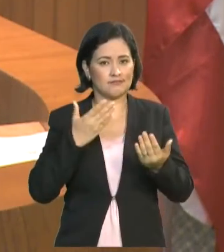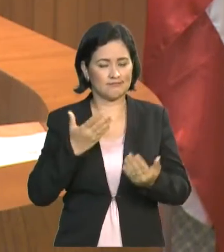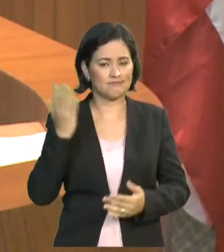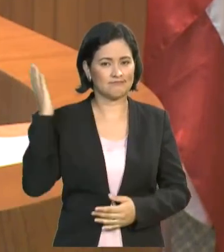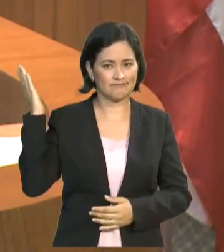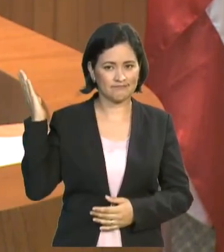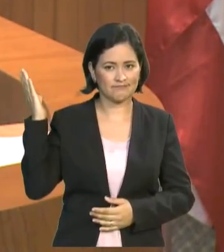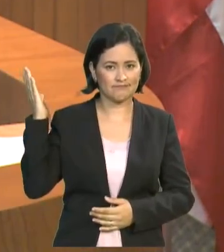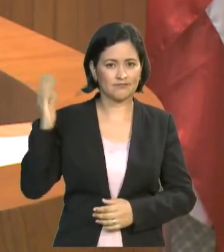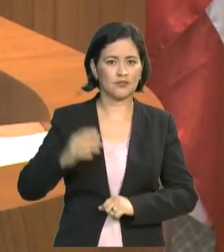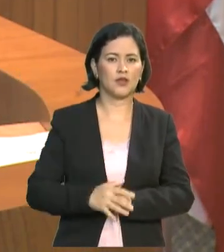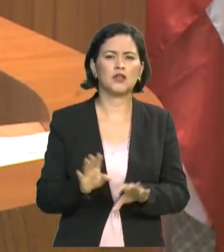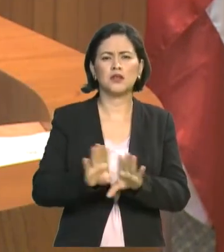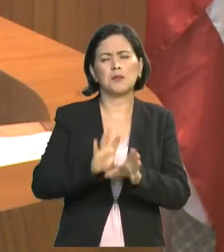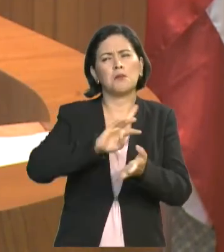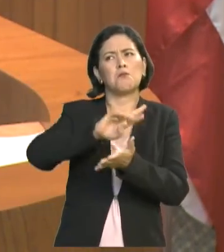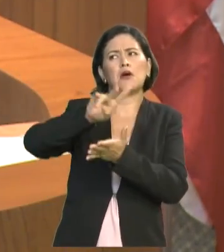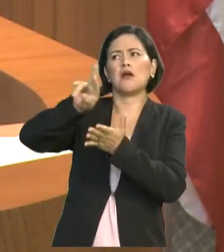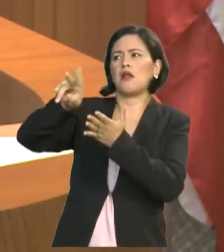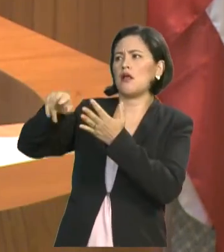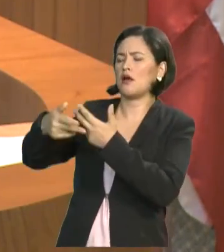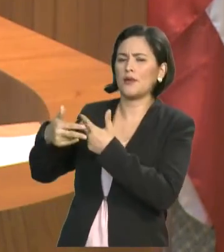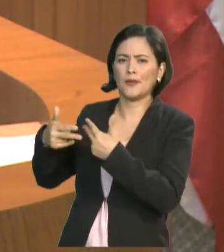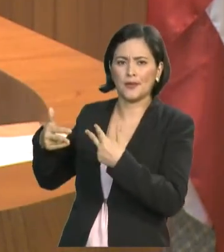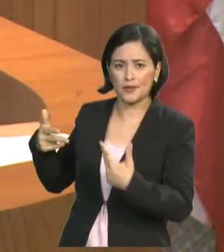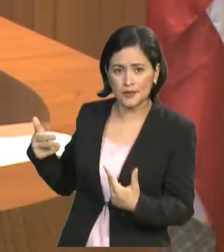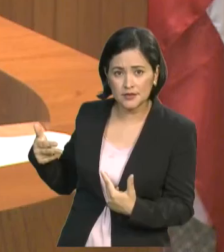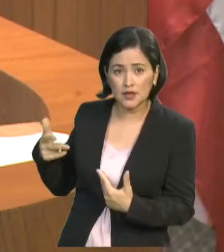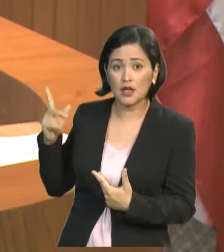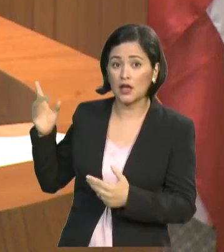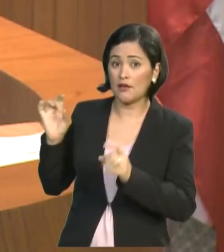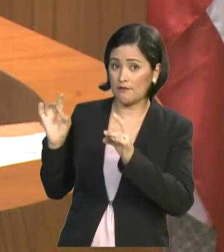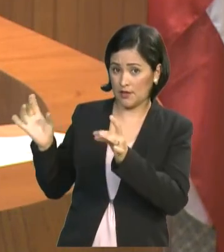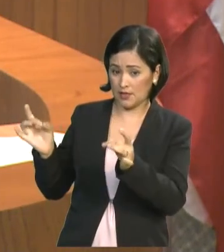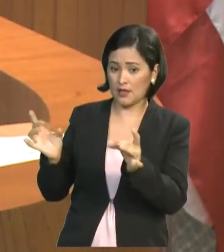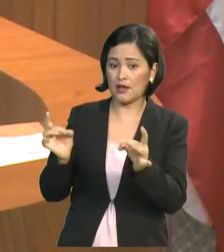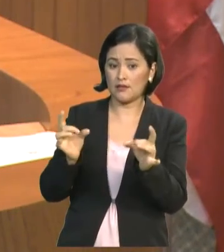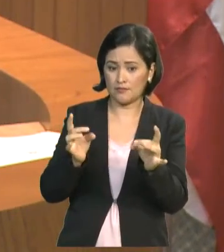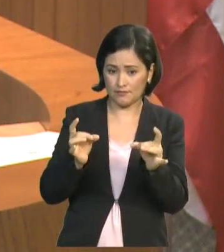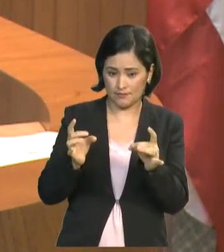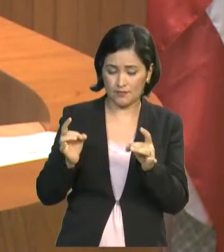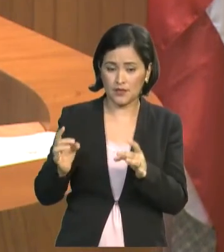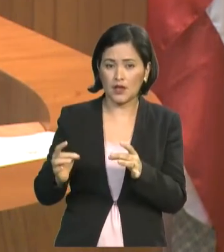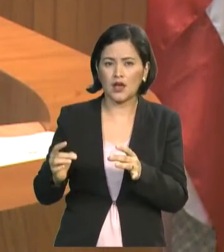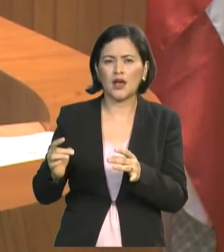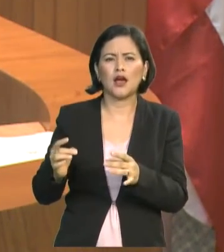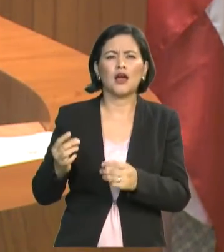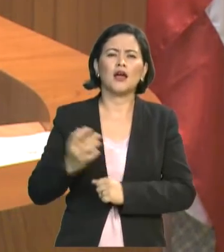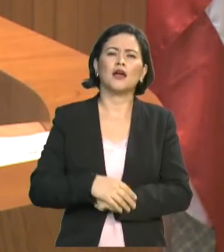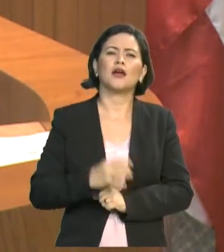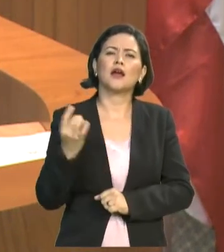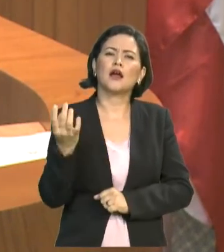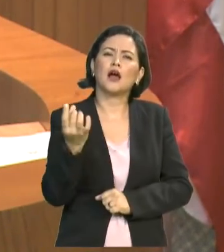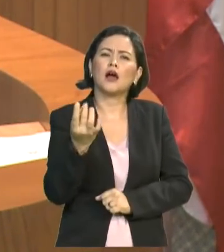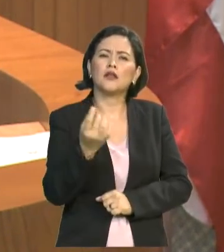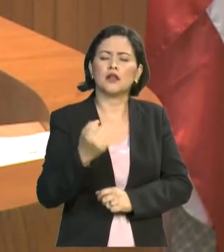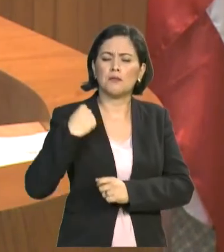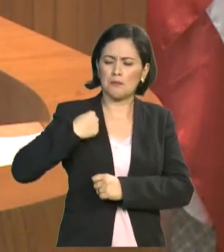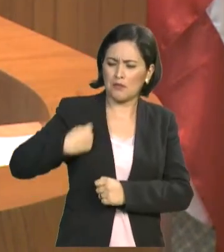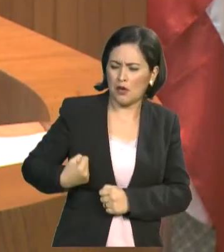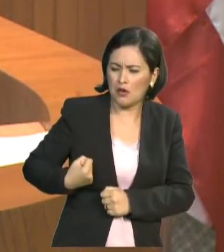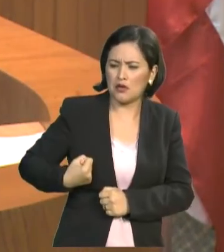outros artesanatos que são vendidas. E cada bolsa, cada item desse aqui, conta uma